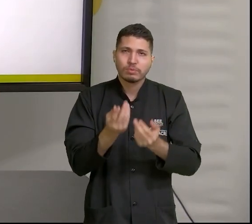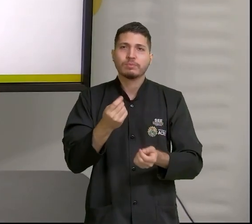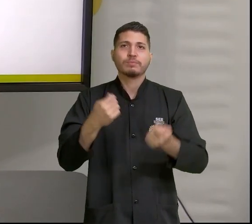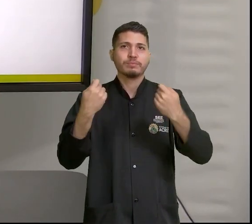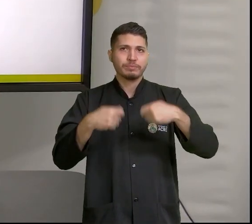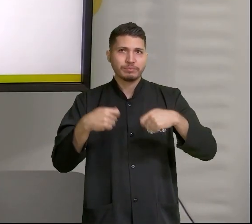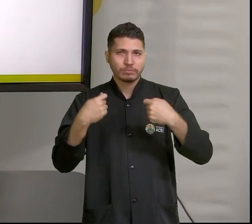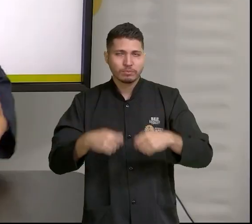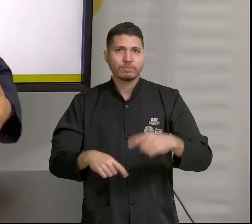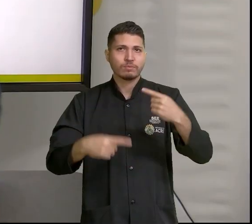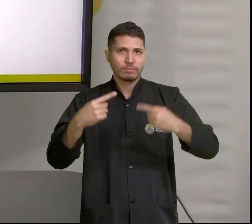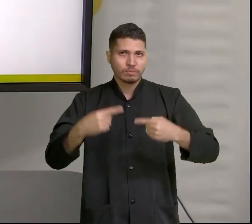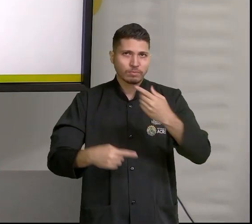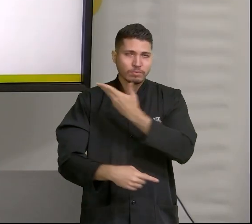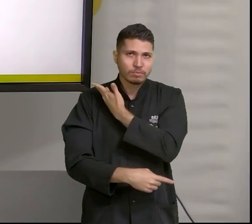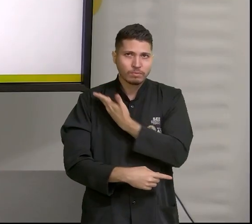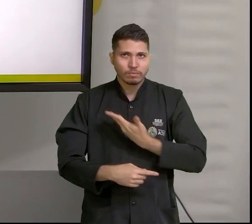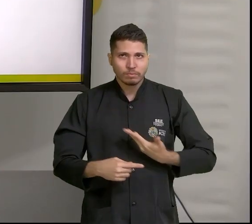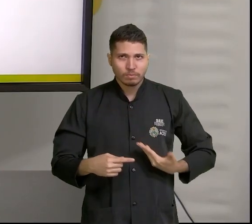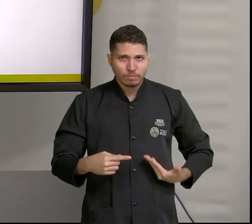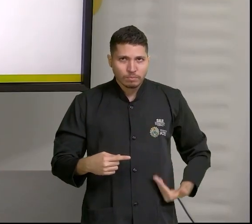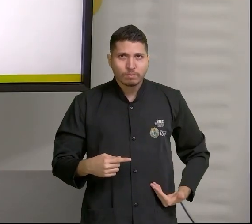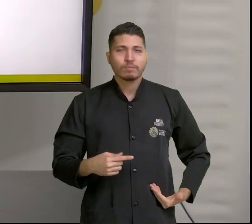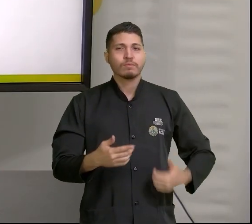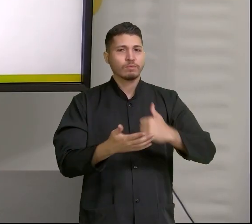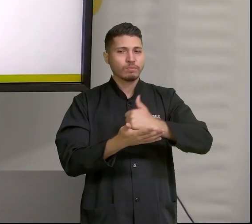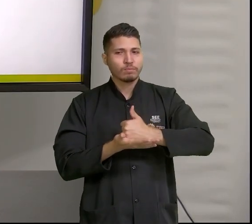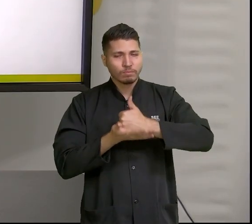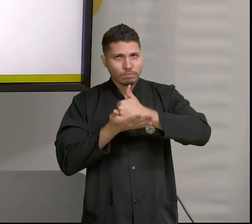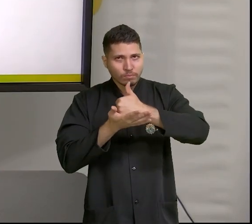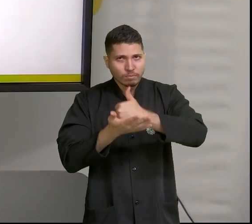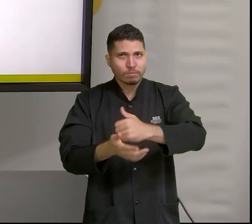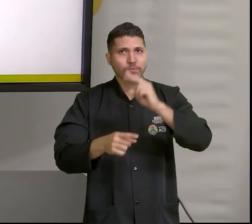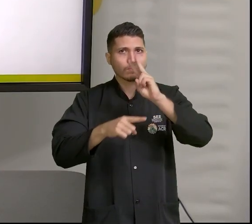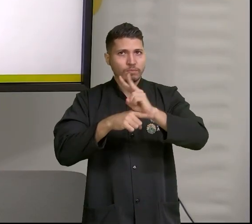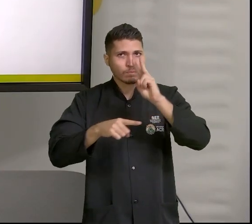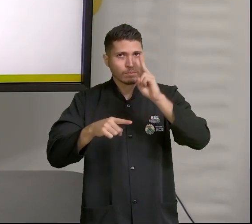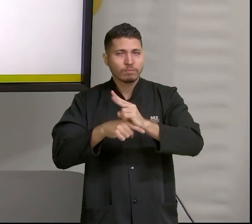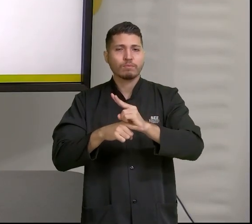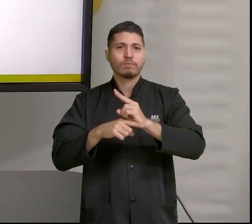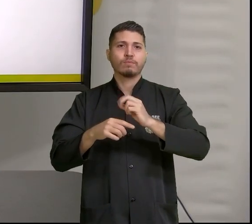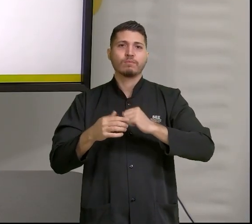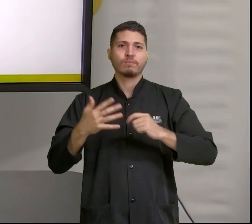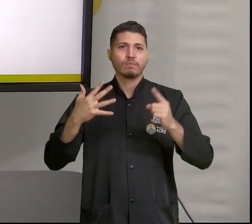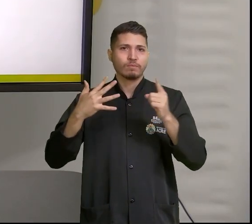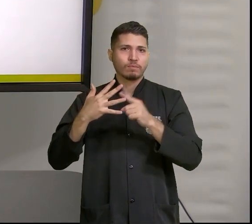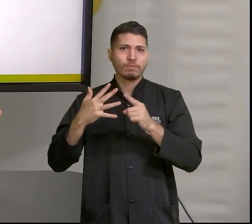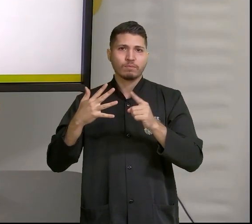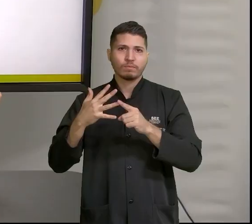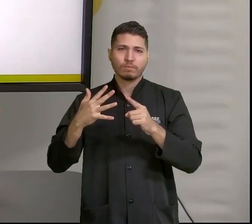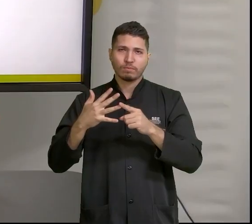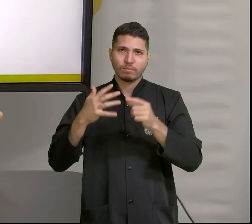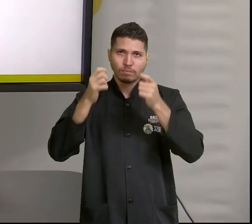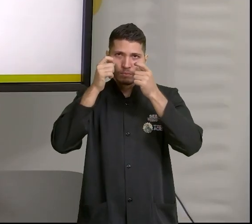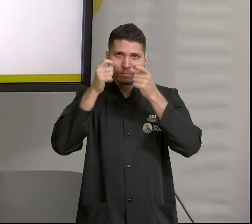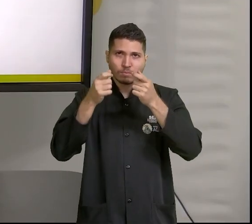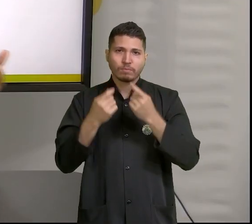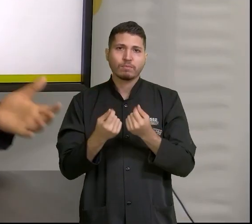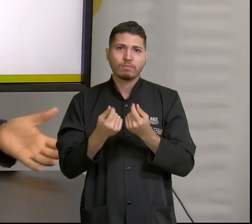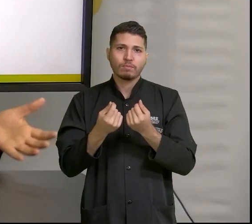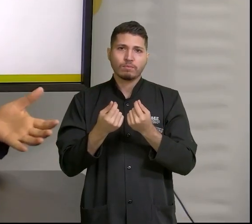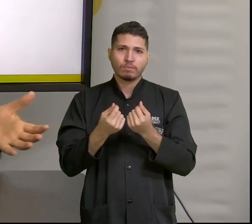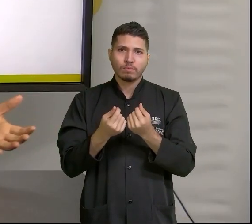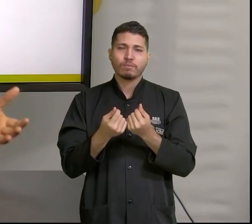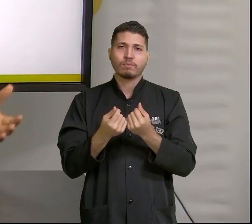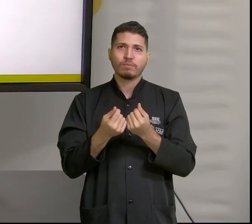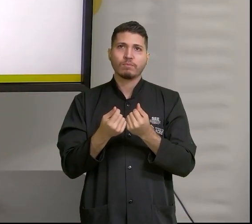políticas públicas que venham atender essa preservação. Outra coisa também é o interesse econômico, tá? Uma das causas